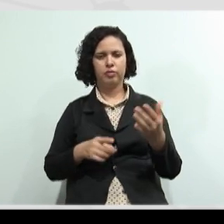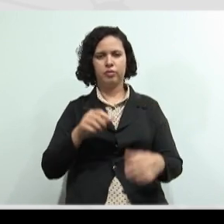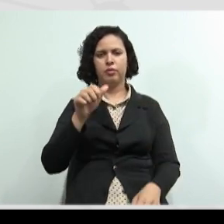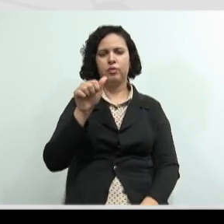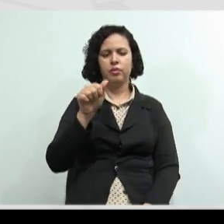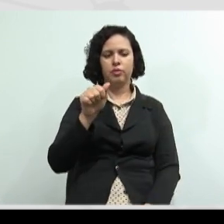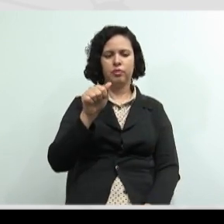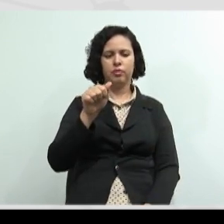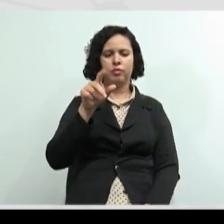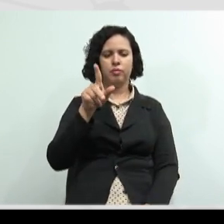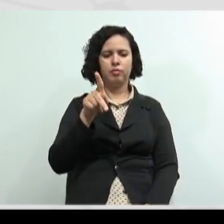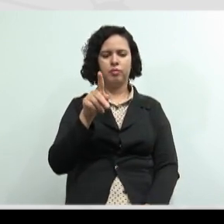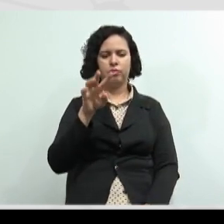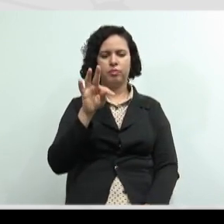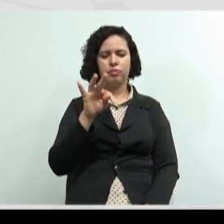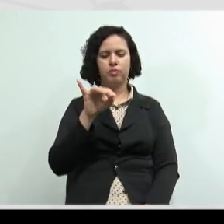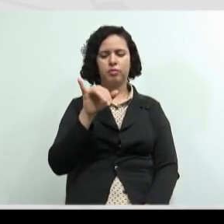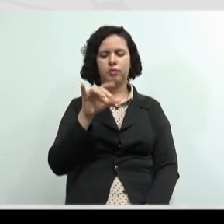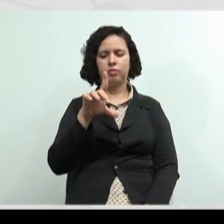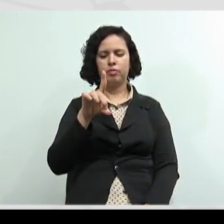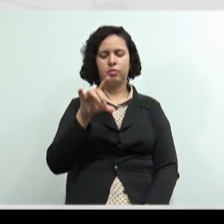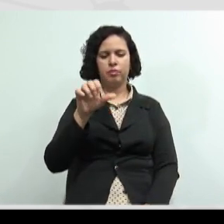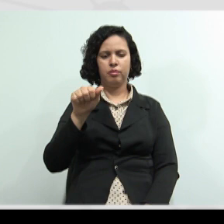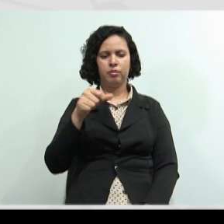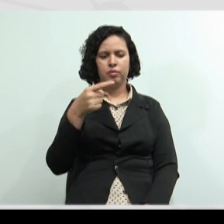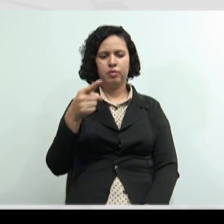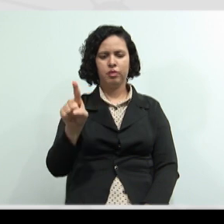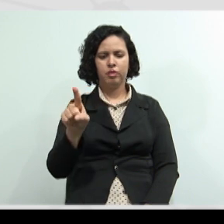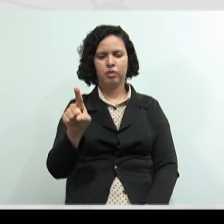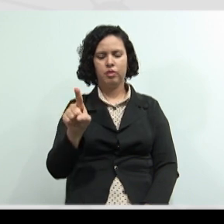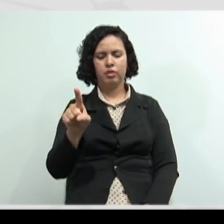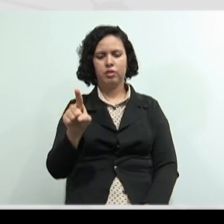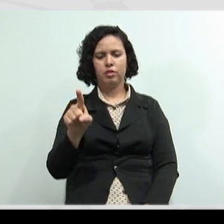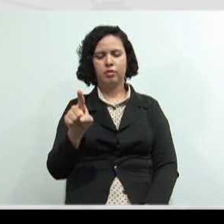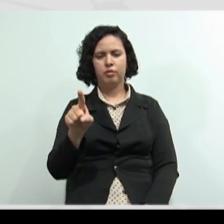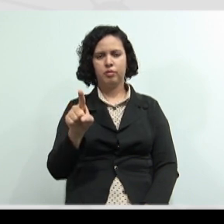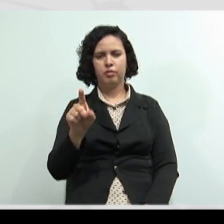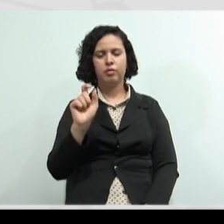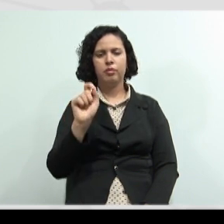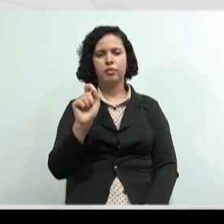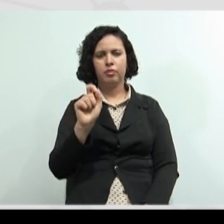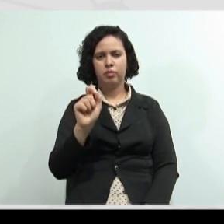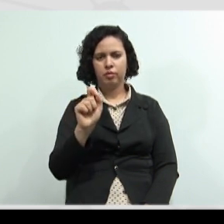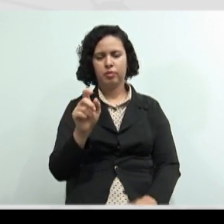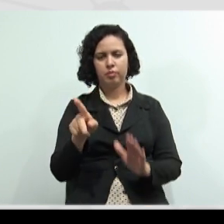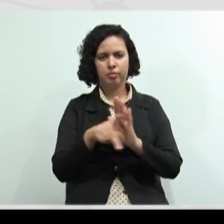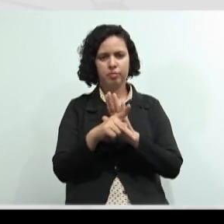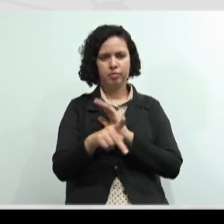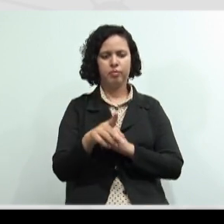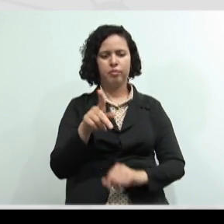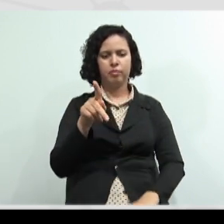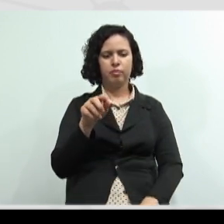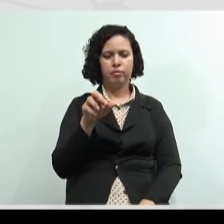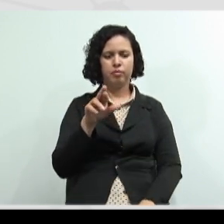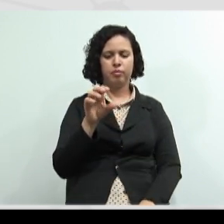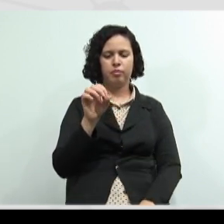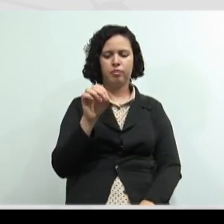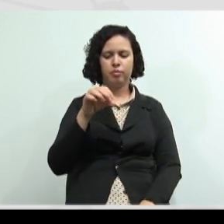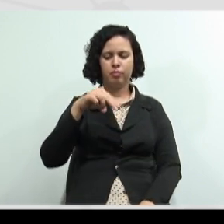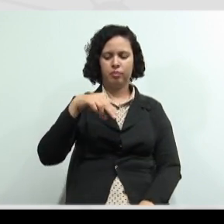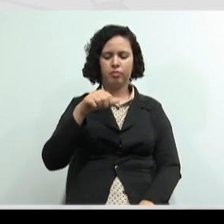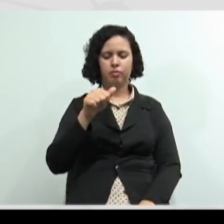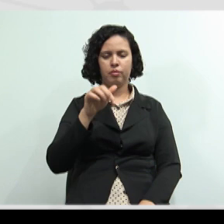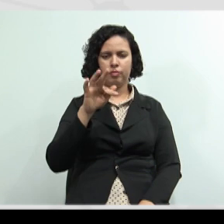ela é um documento mais importante para a agricultura familiar. Não existe nenhum documento tão importante quanto isso. É o que nós chamamos